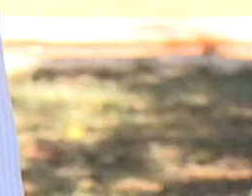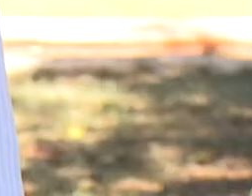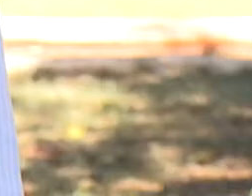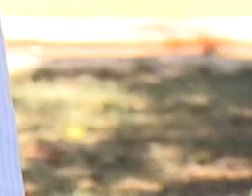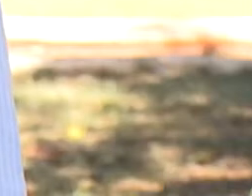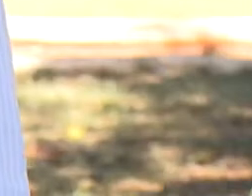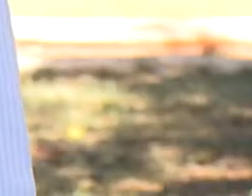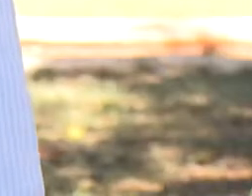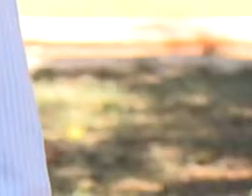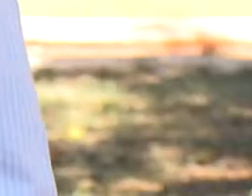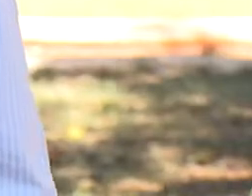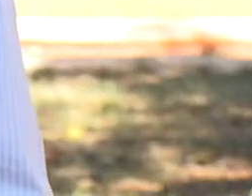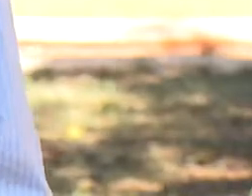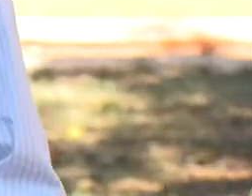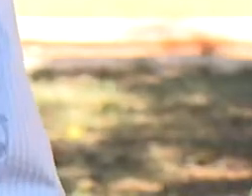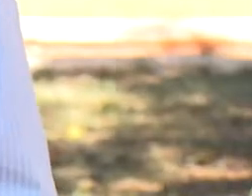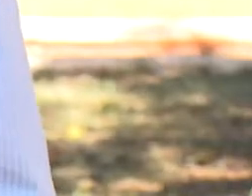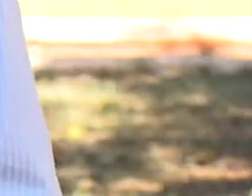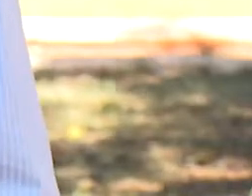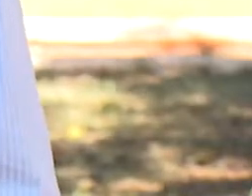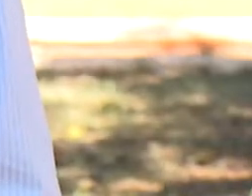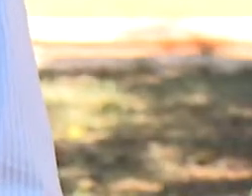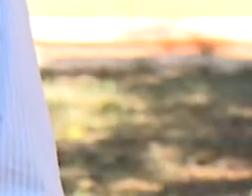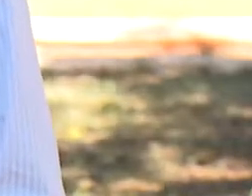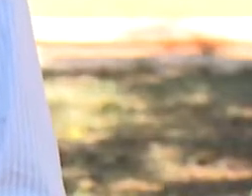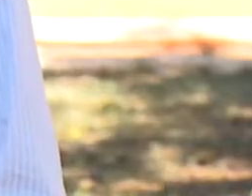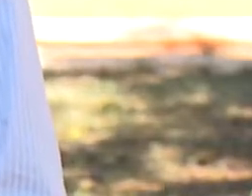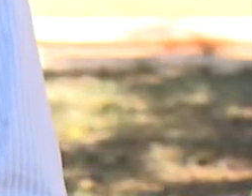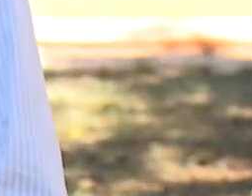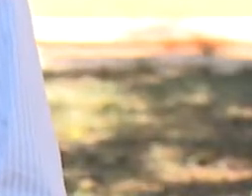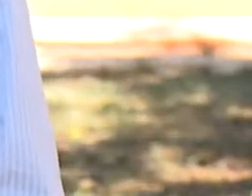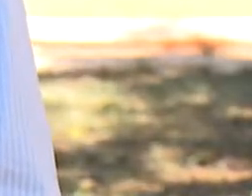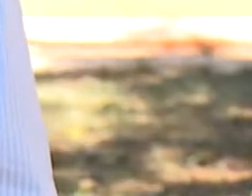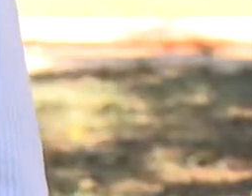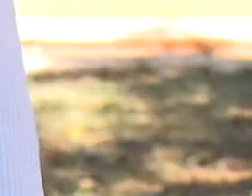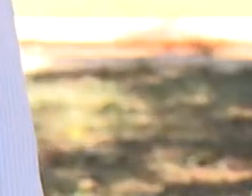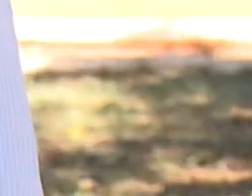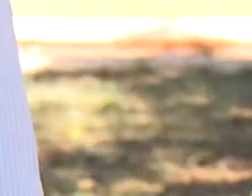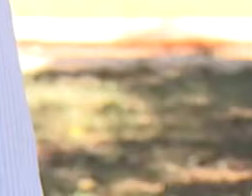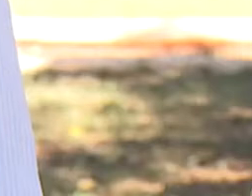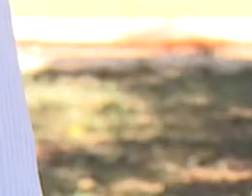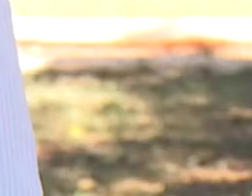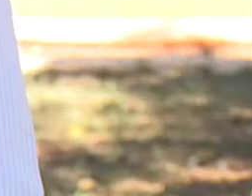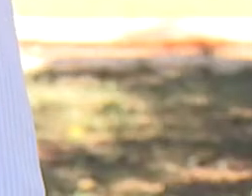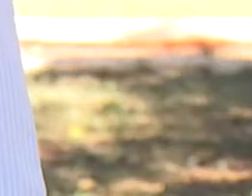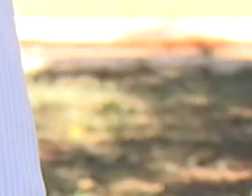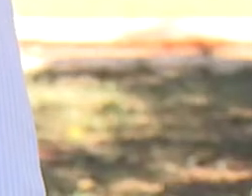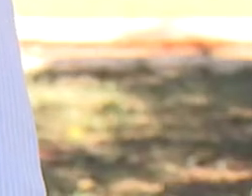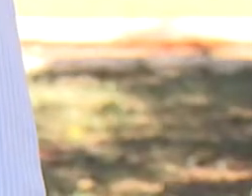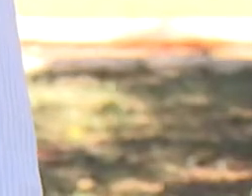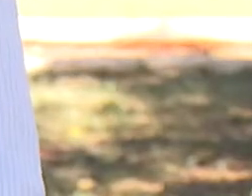na vida, esses seres tinham essa felicidade dentro deles.